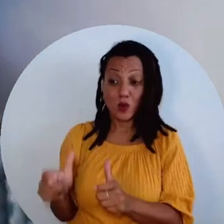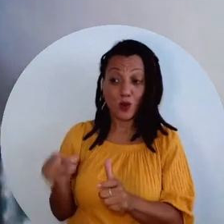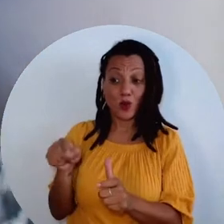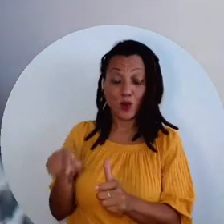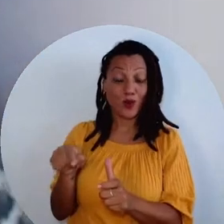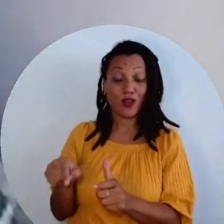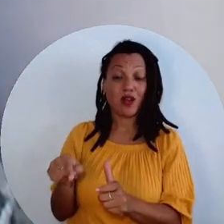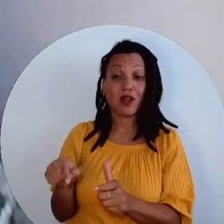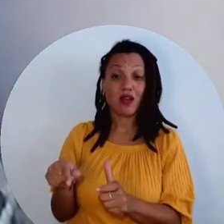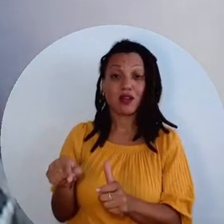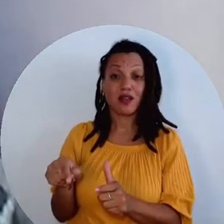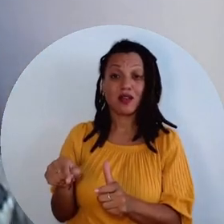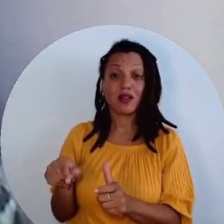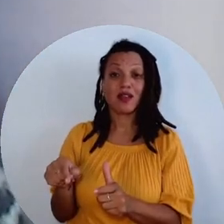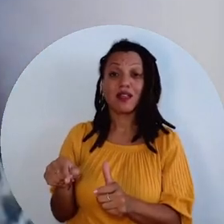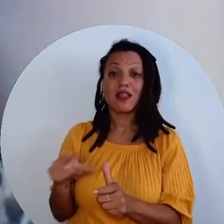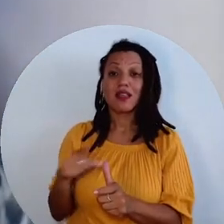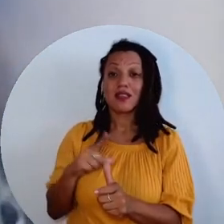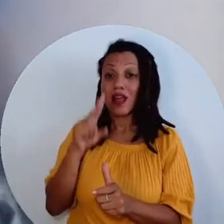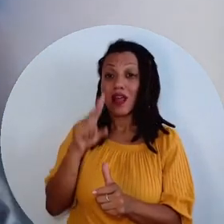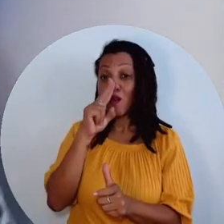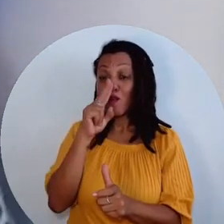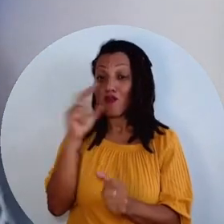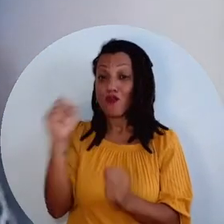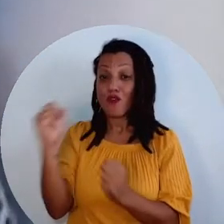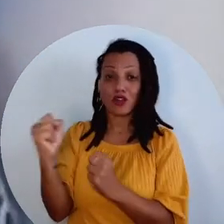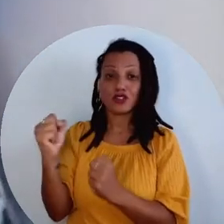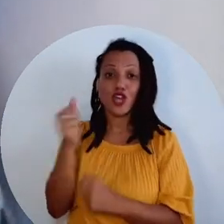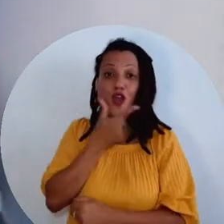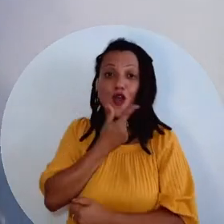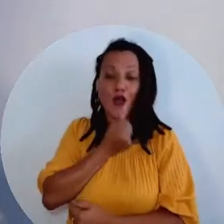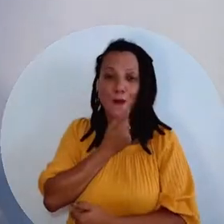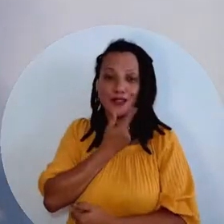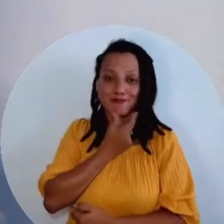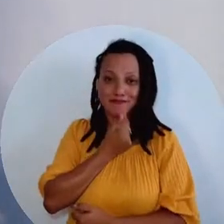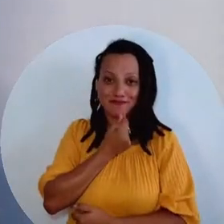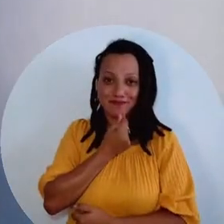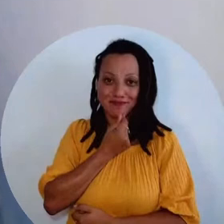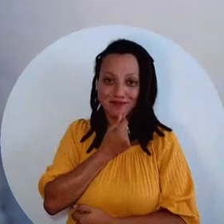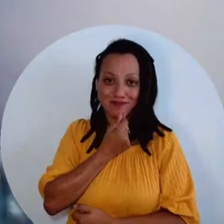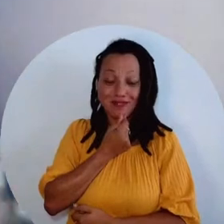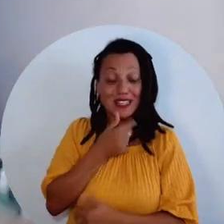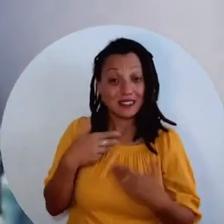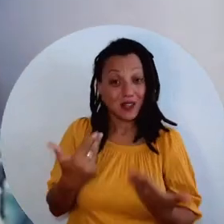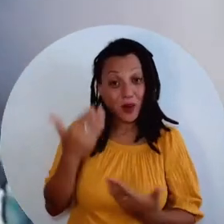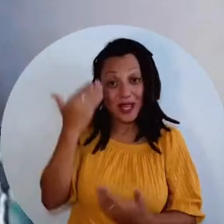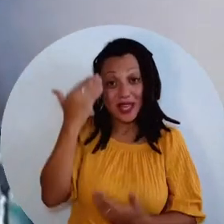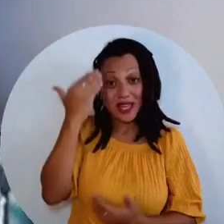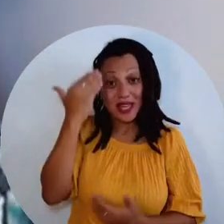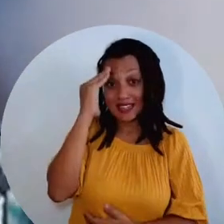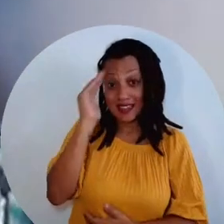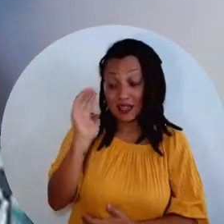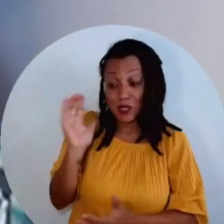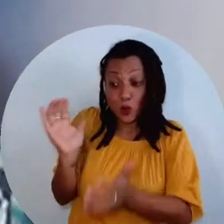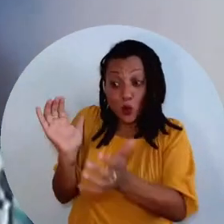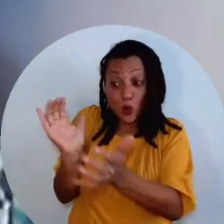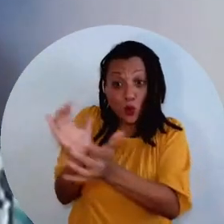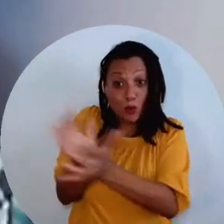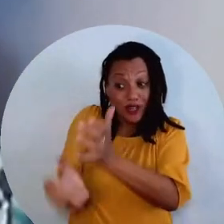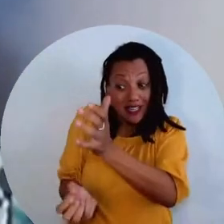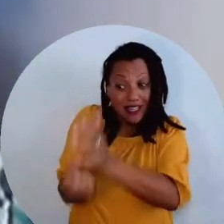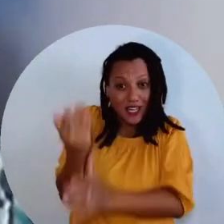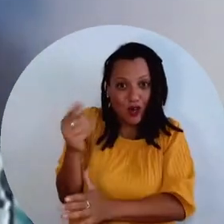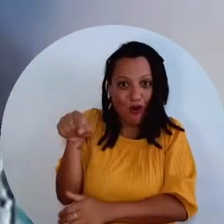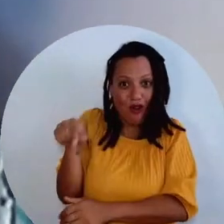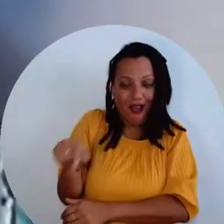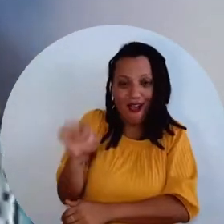determinantemente condicionada à força masculina. Então, é entender que os clãs que se formaram nesse